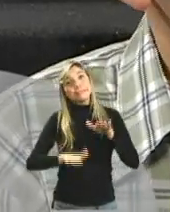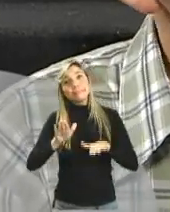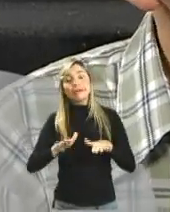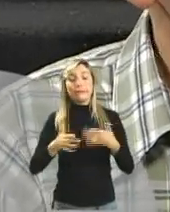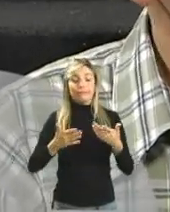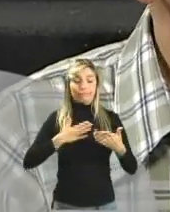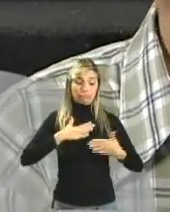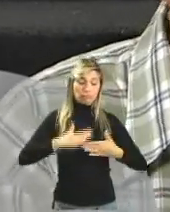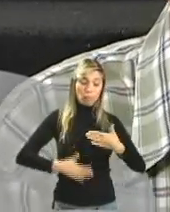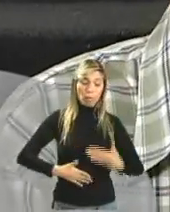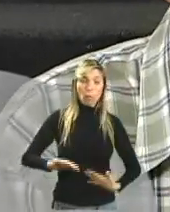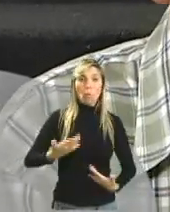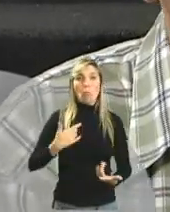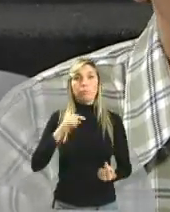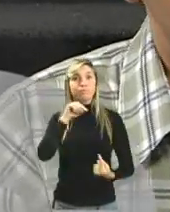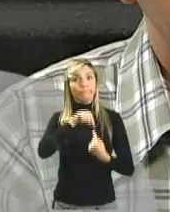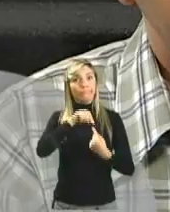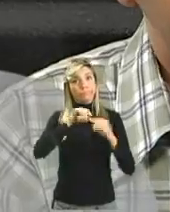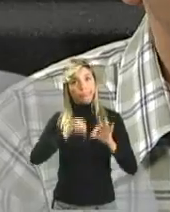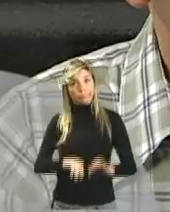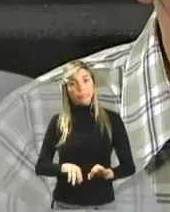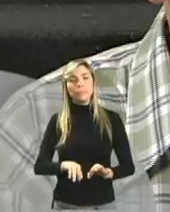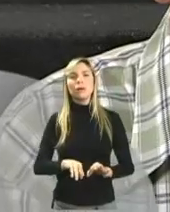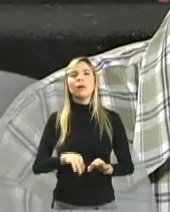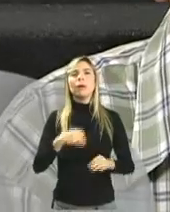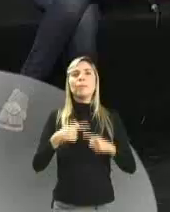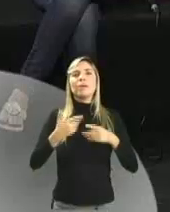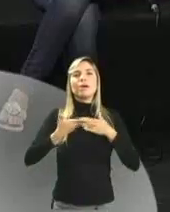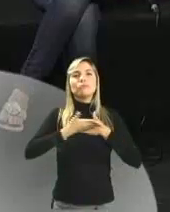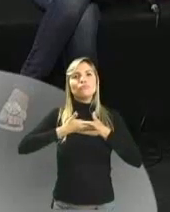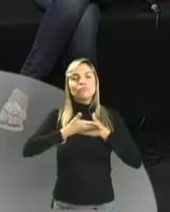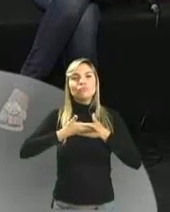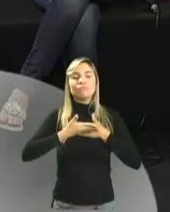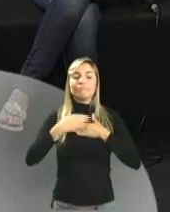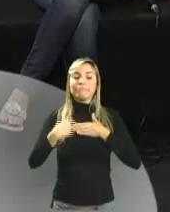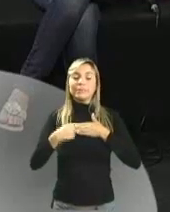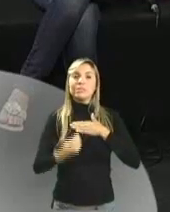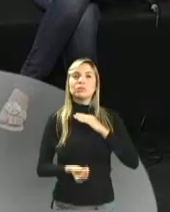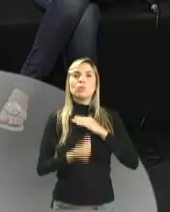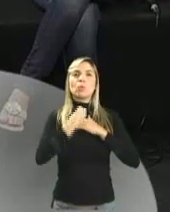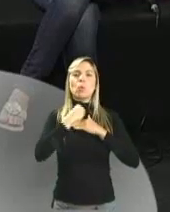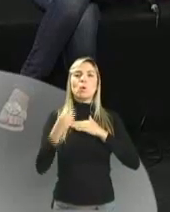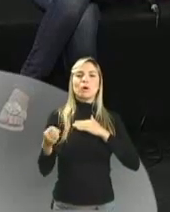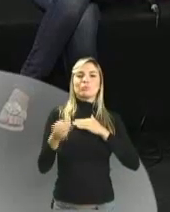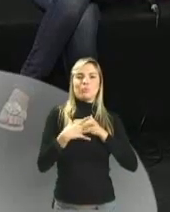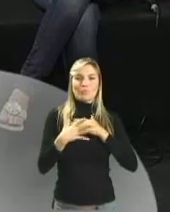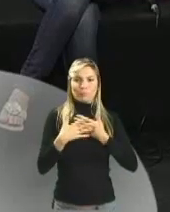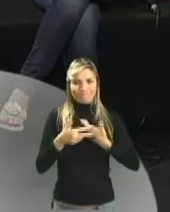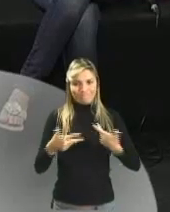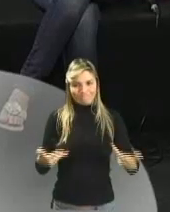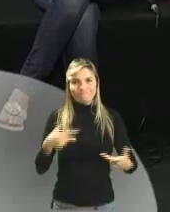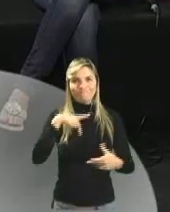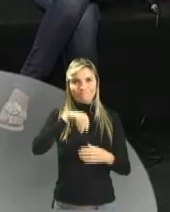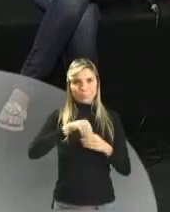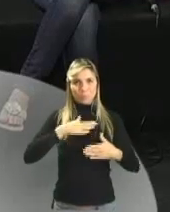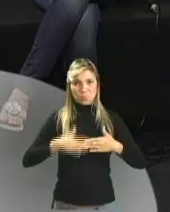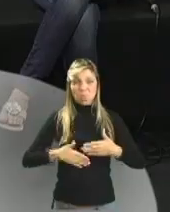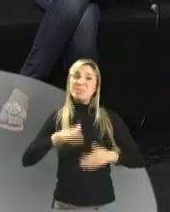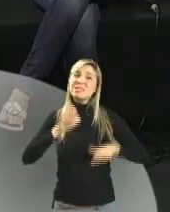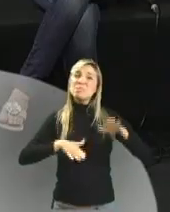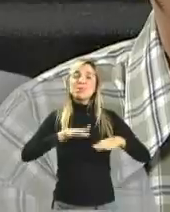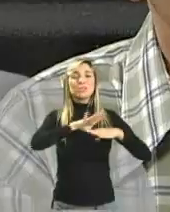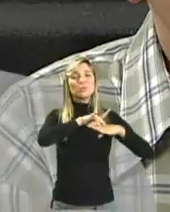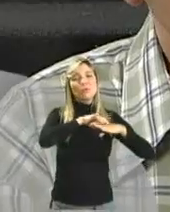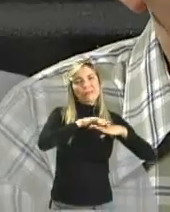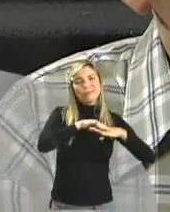muito do segmento do organismo que dá origem a essa cirurgia, que vão ter as patologias